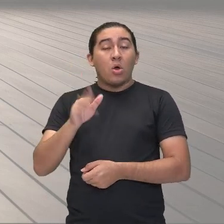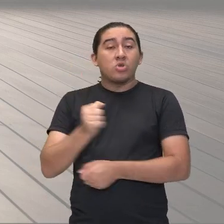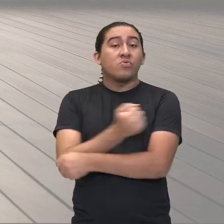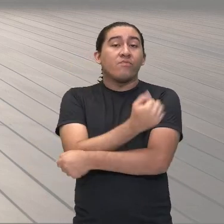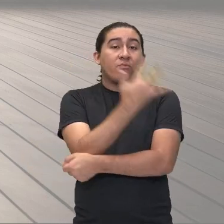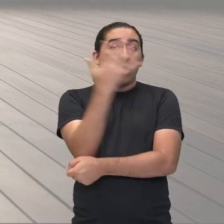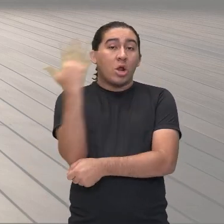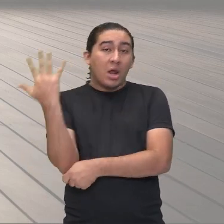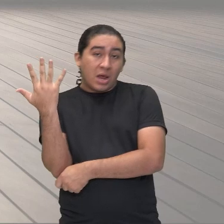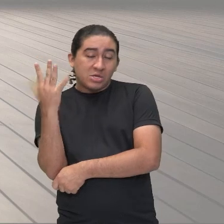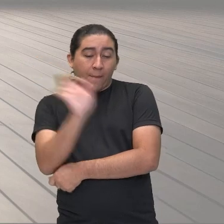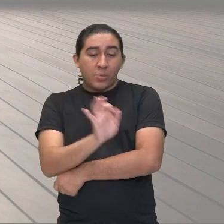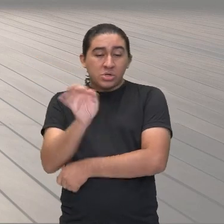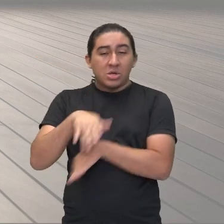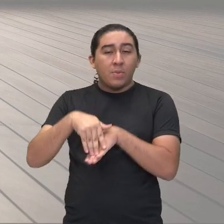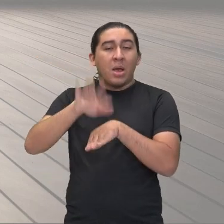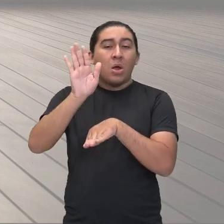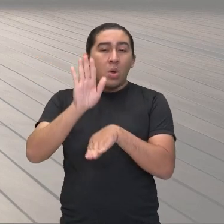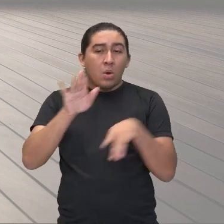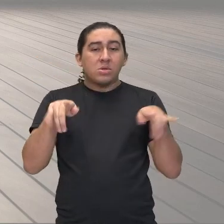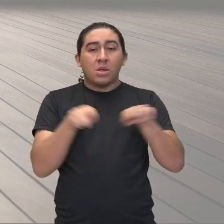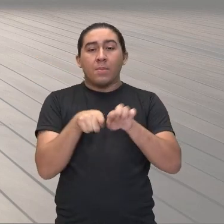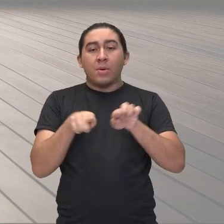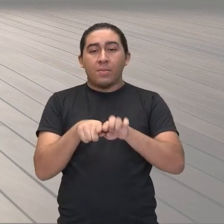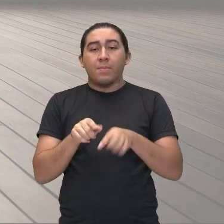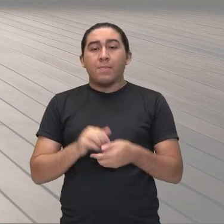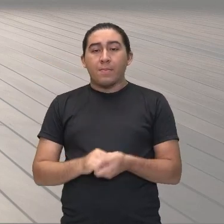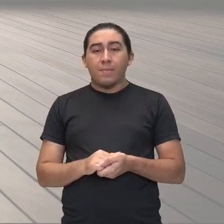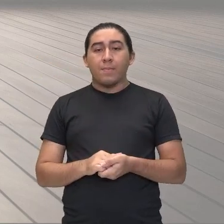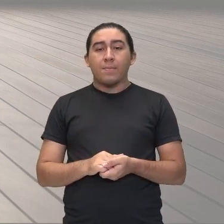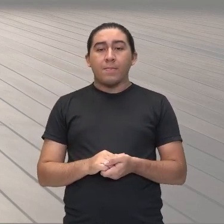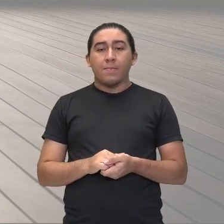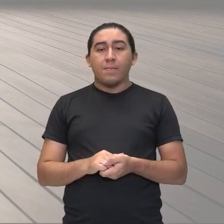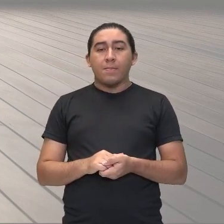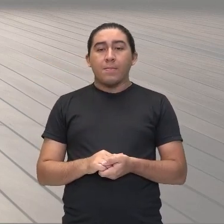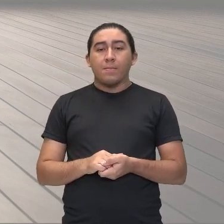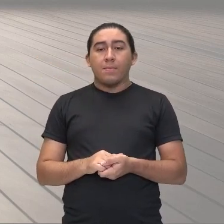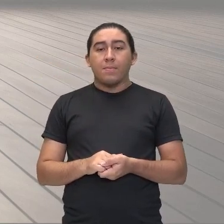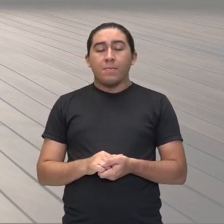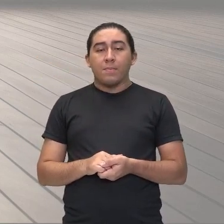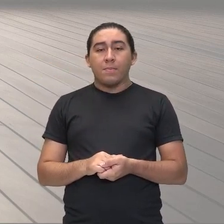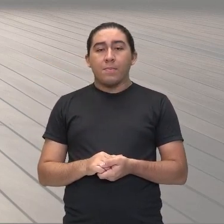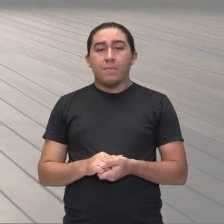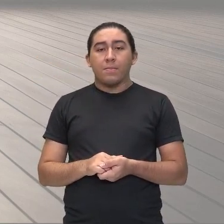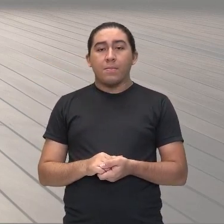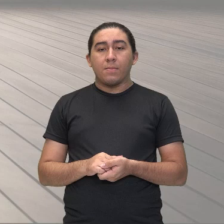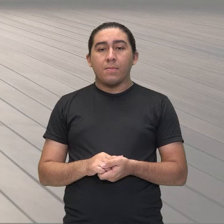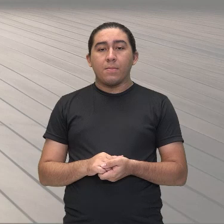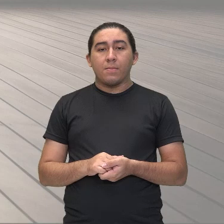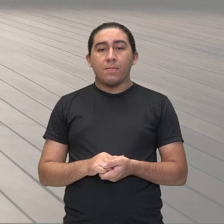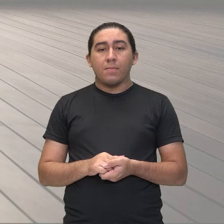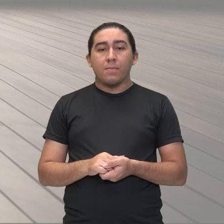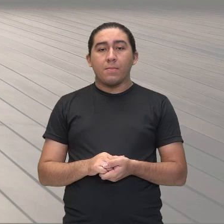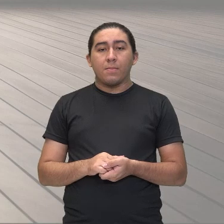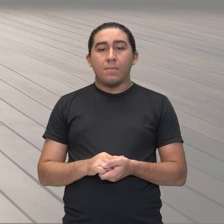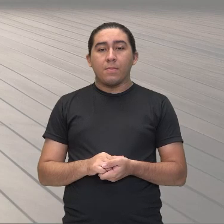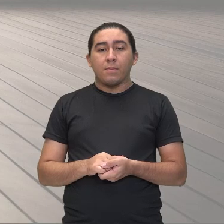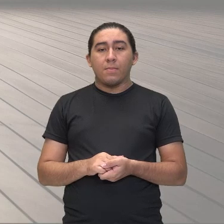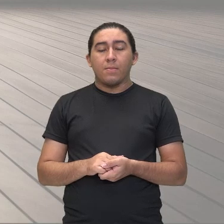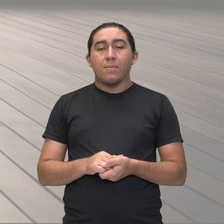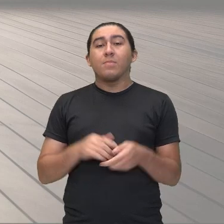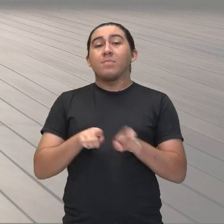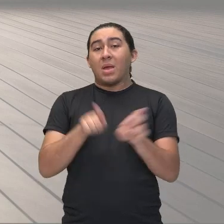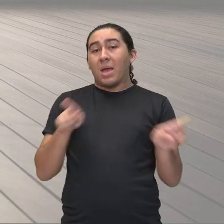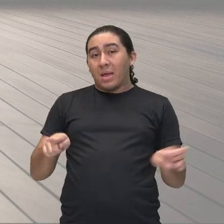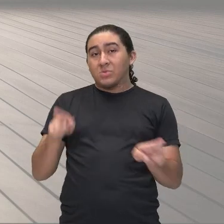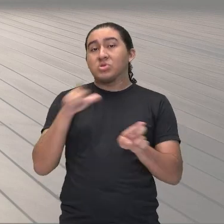floresta, o pulmão. Porém, ainda assim, estamos distantes daquilo que nos